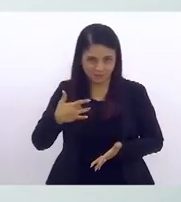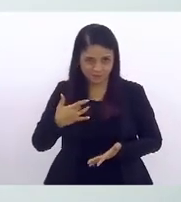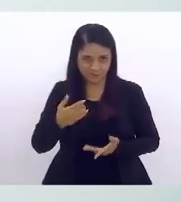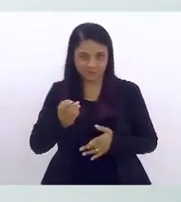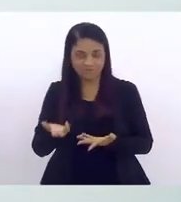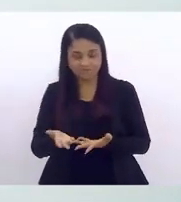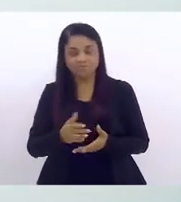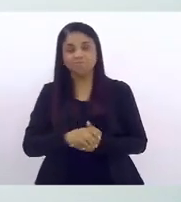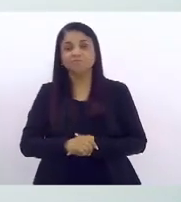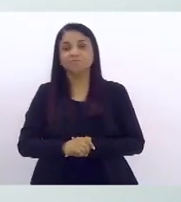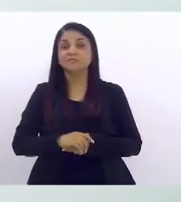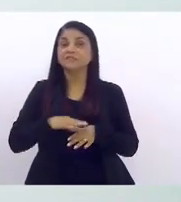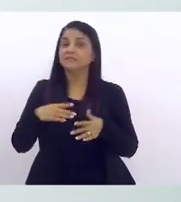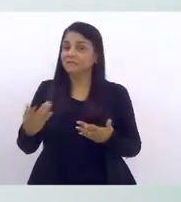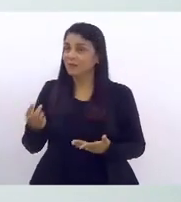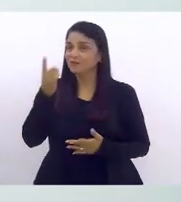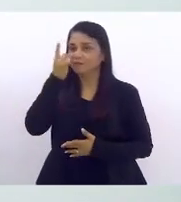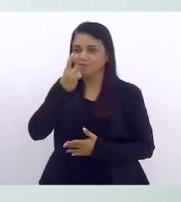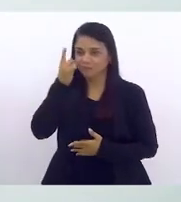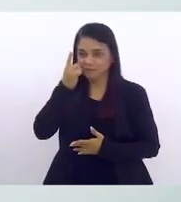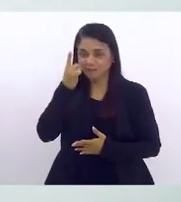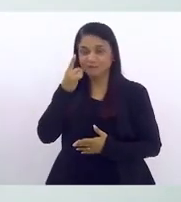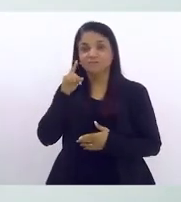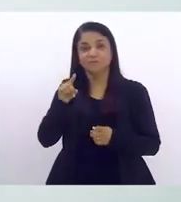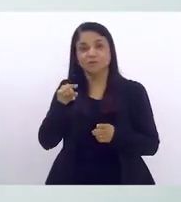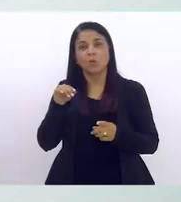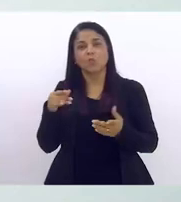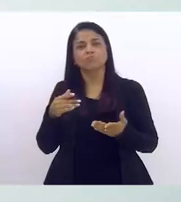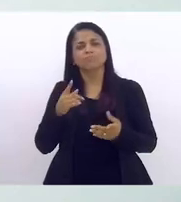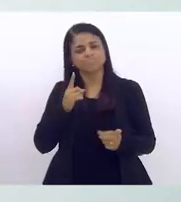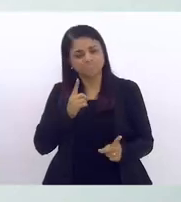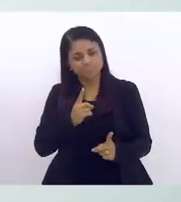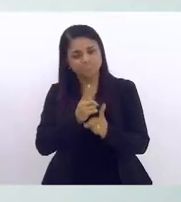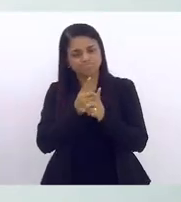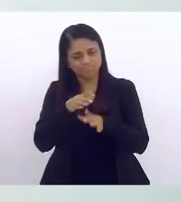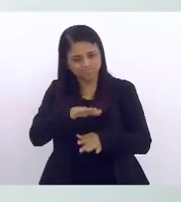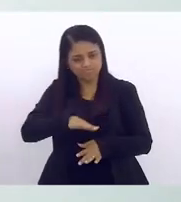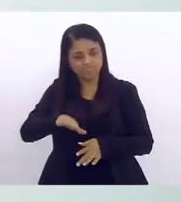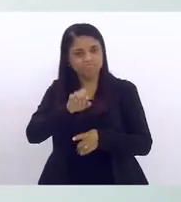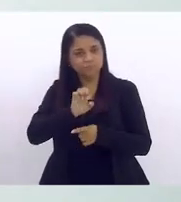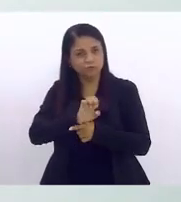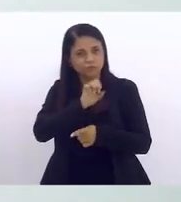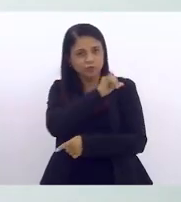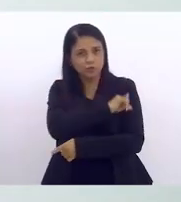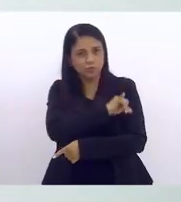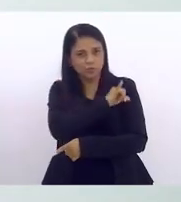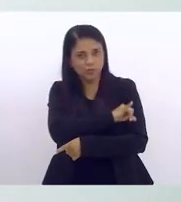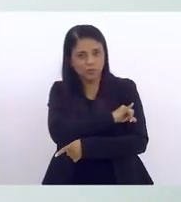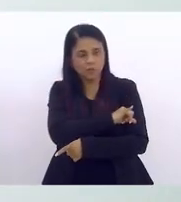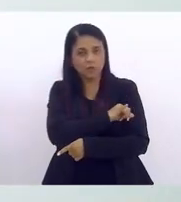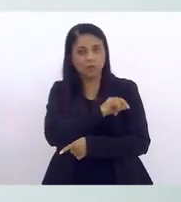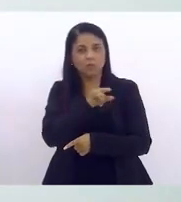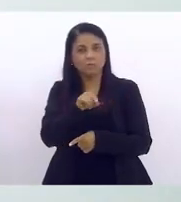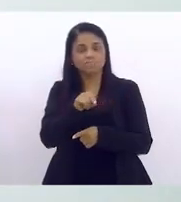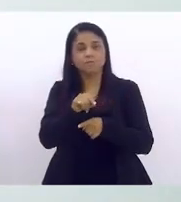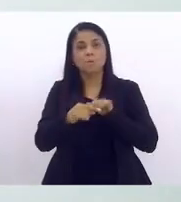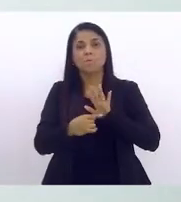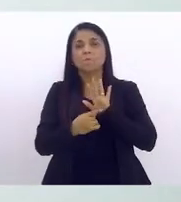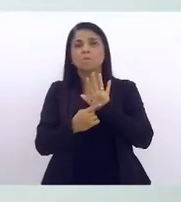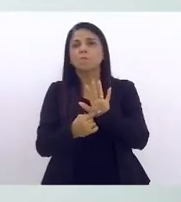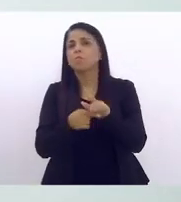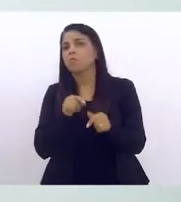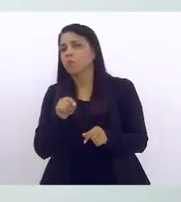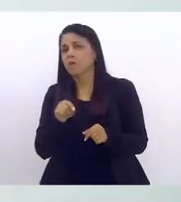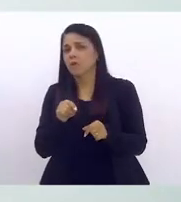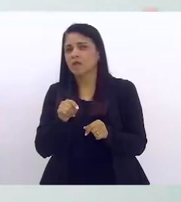deputado, nós nos deparamos com um cenário no estado do Rio de Janeiro que apresenta,